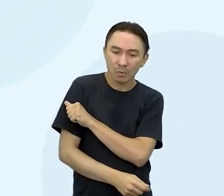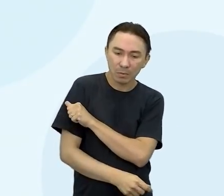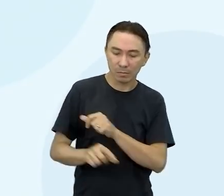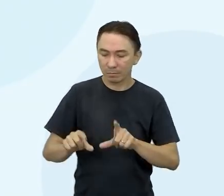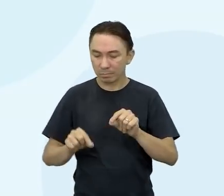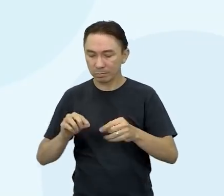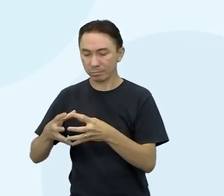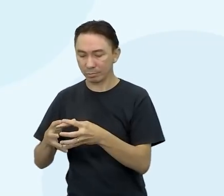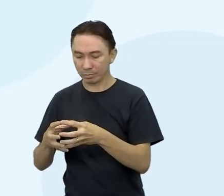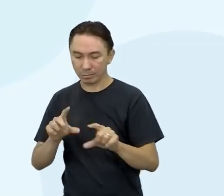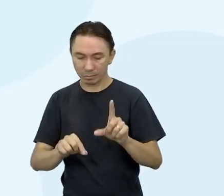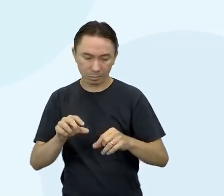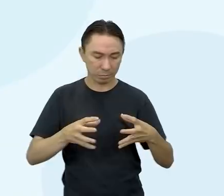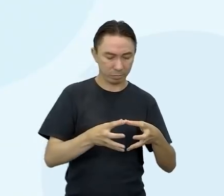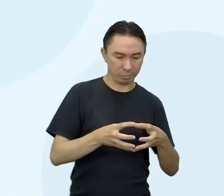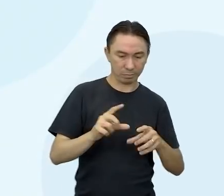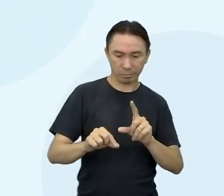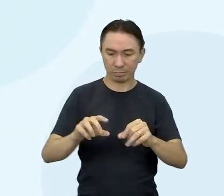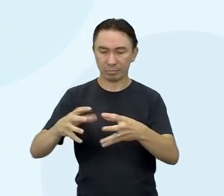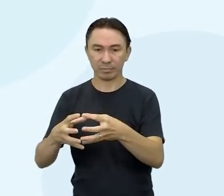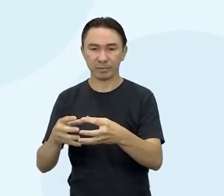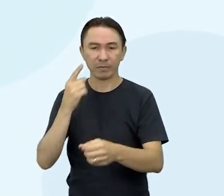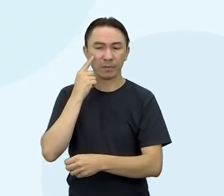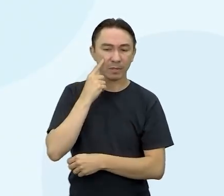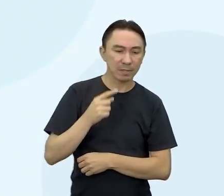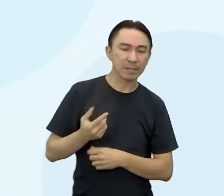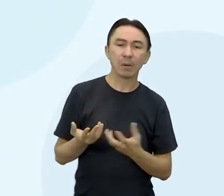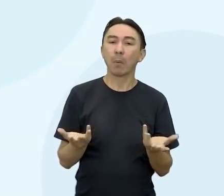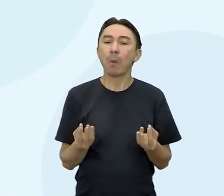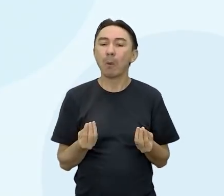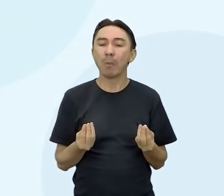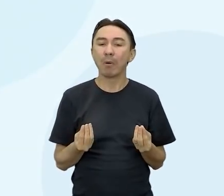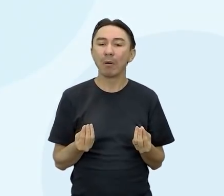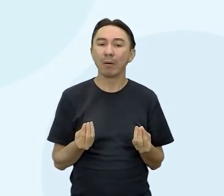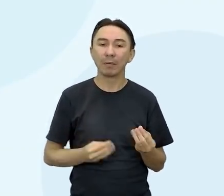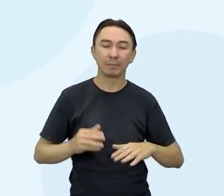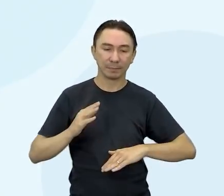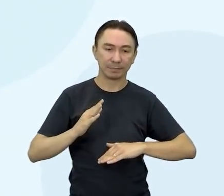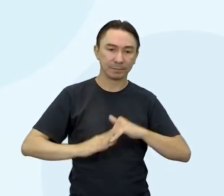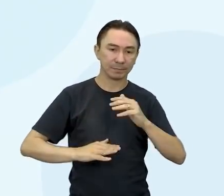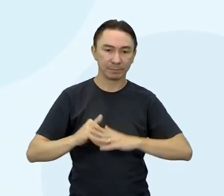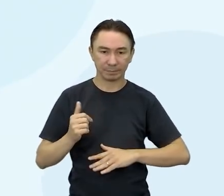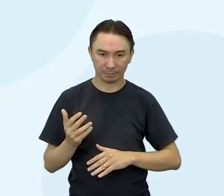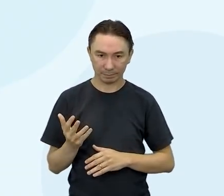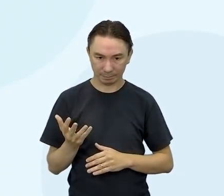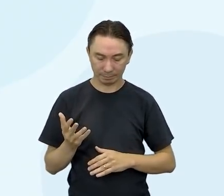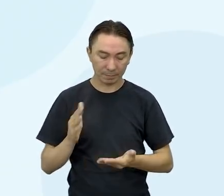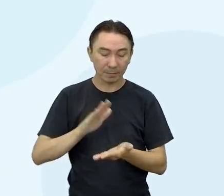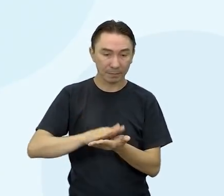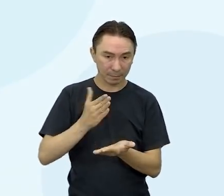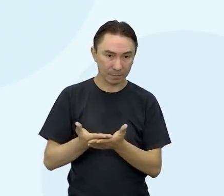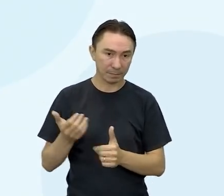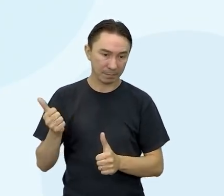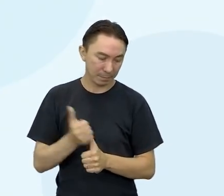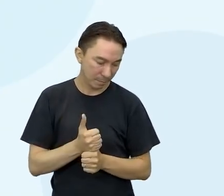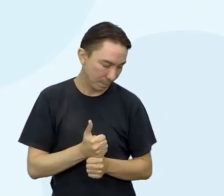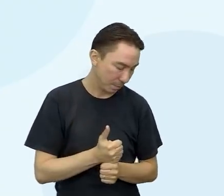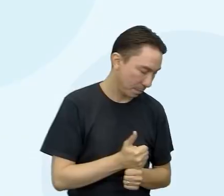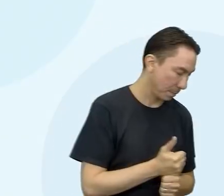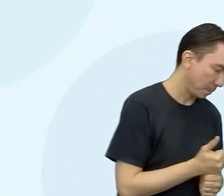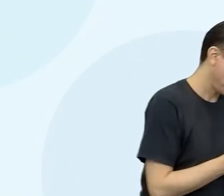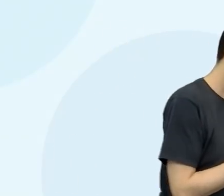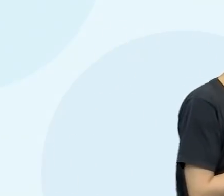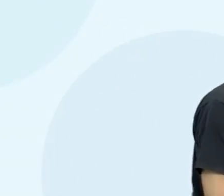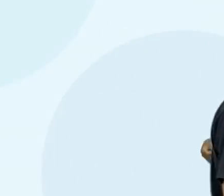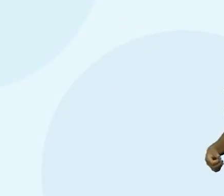partir desses níveis de proficiência. Então, vocês olham dentro da própria classe o estudante que ele precisa